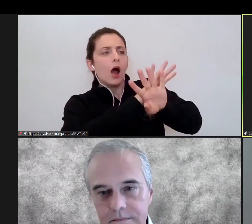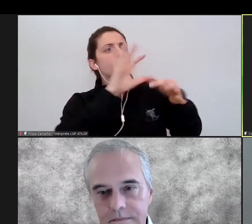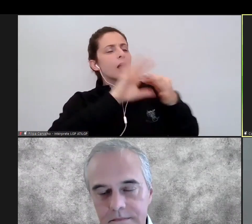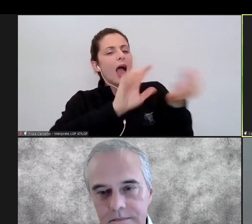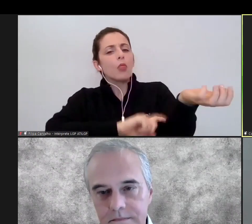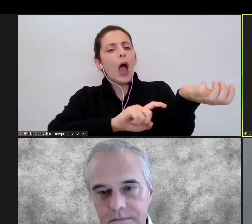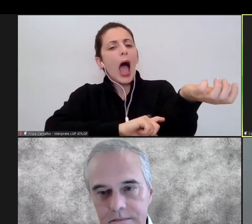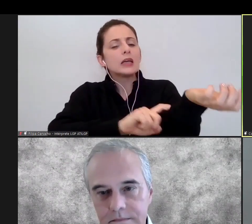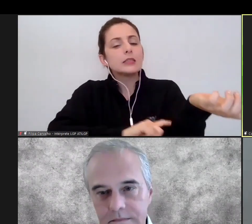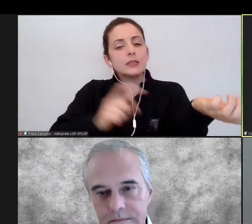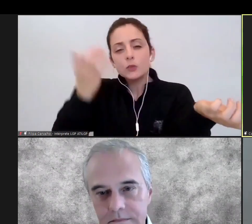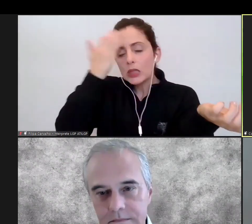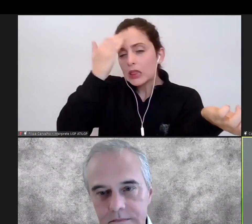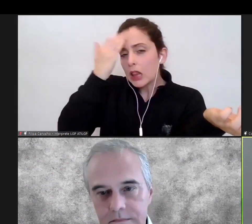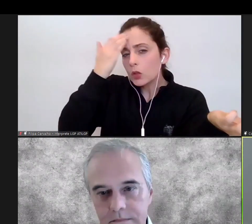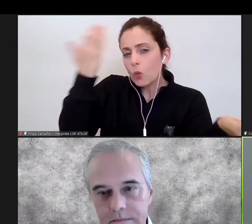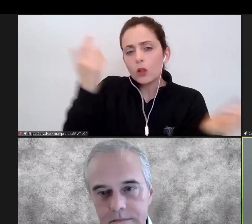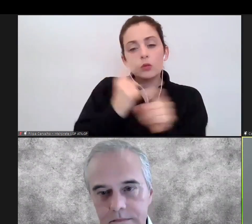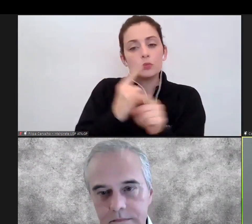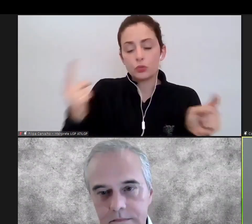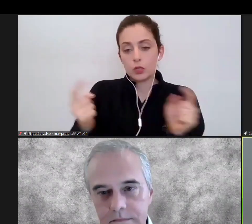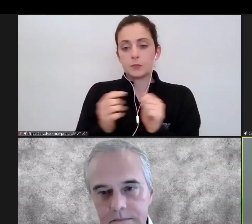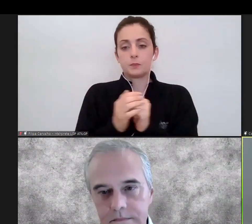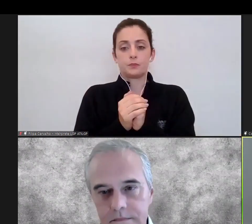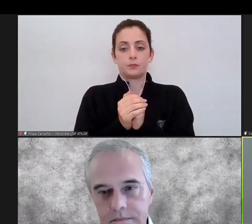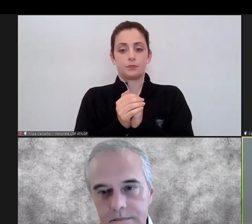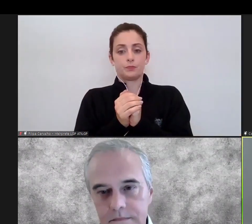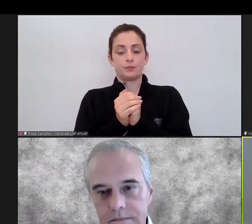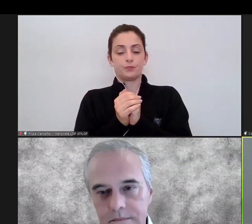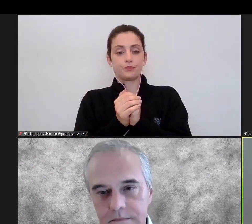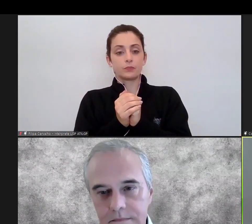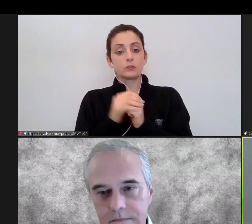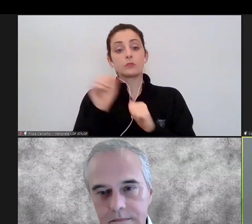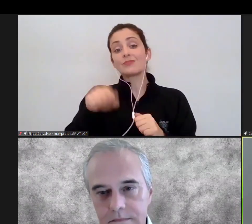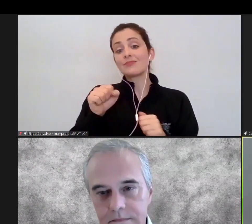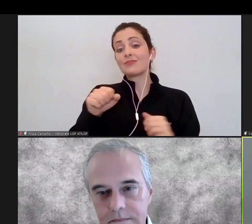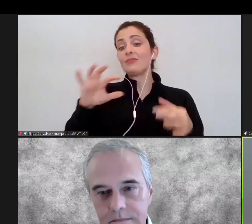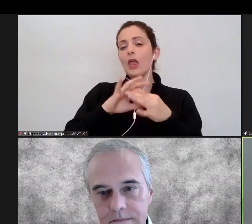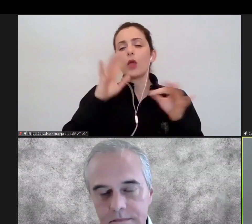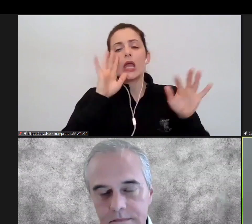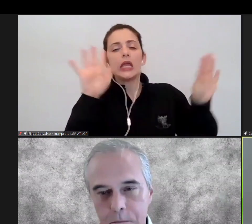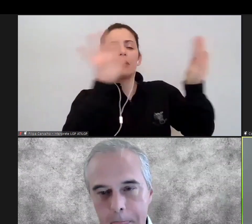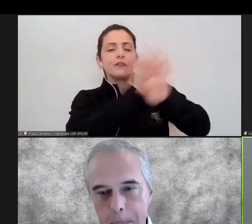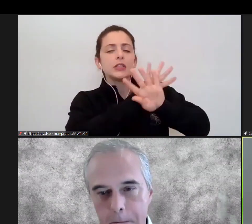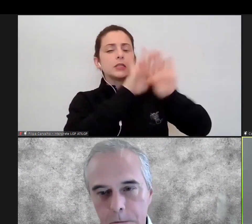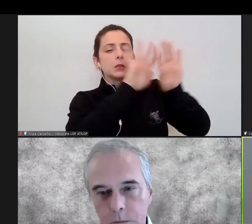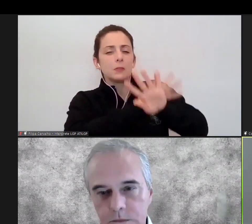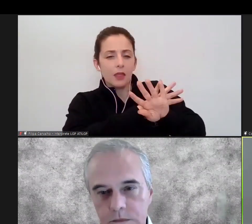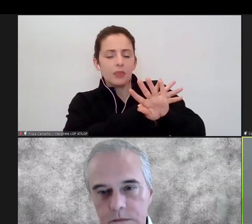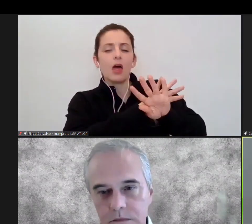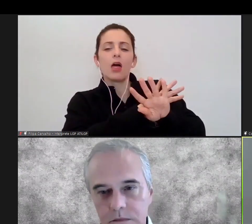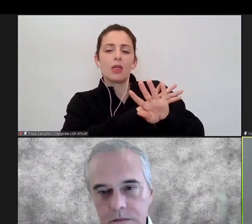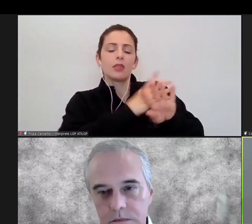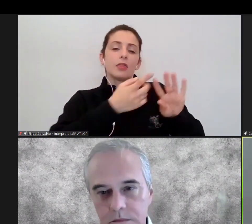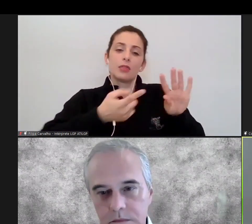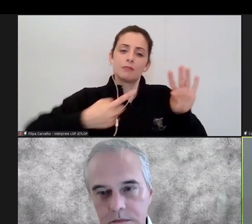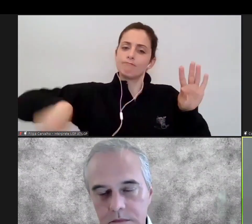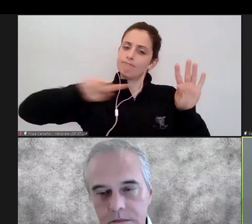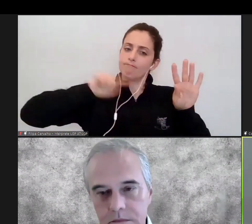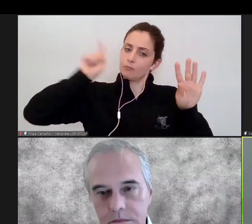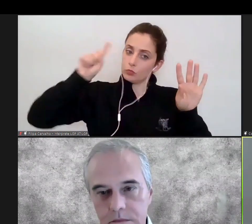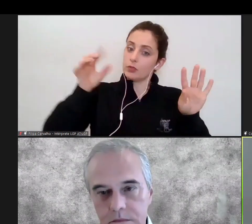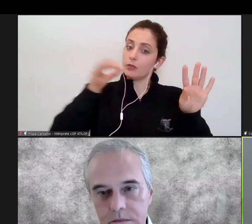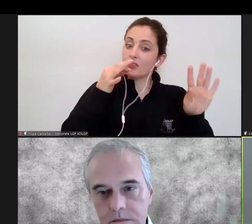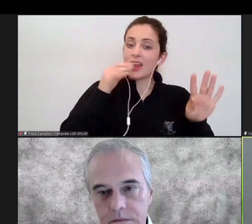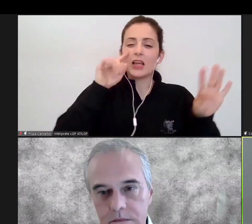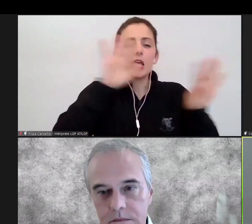que eu falo. Sim, claro que sim. Aqui esta questão da invisibilidade, acho que em primeira mão é importante referirmos isto aqui hoje,